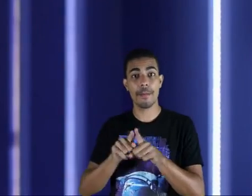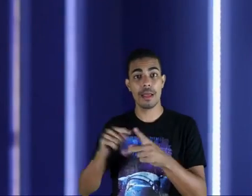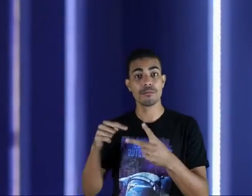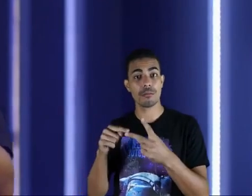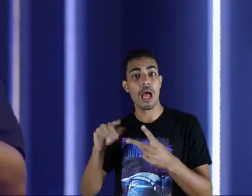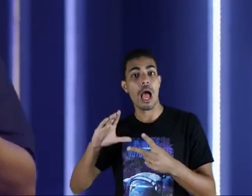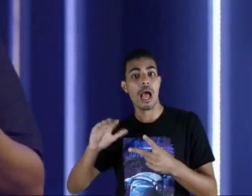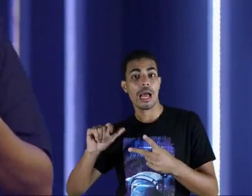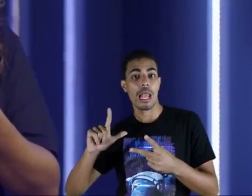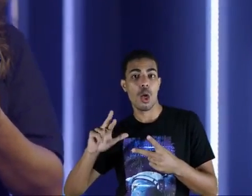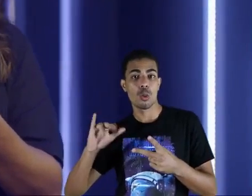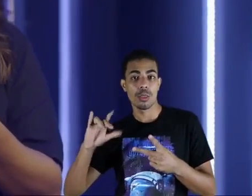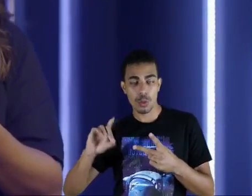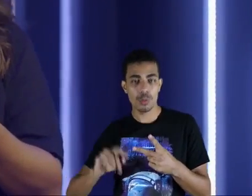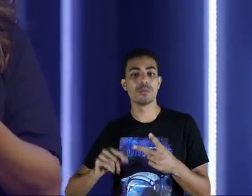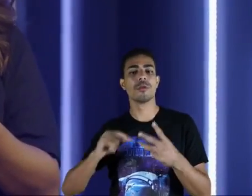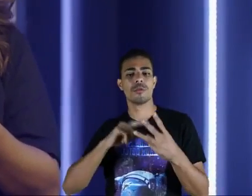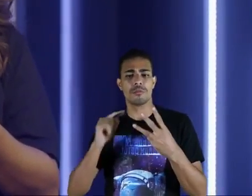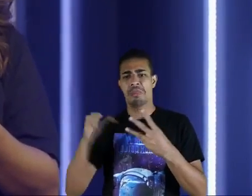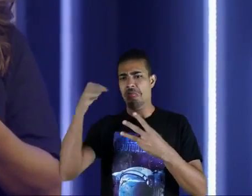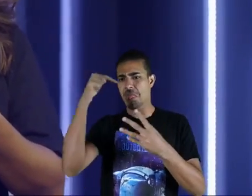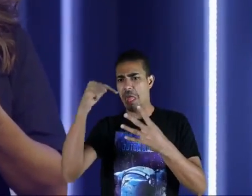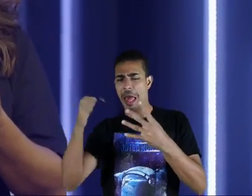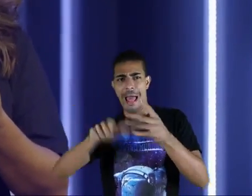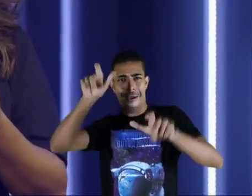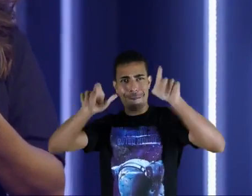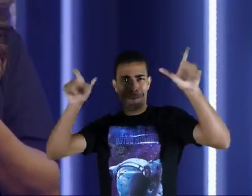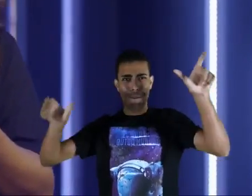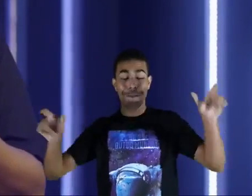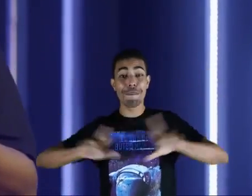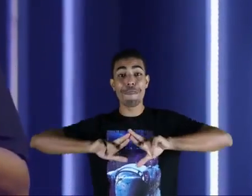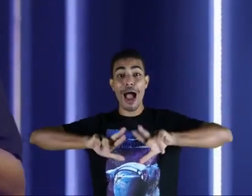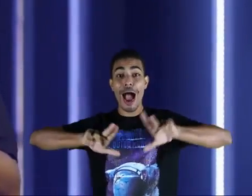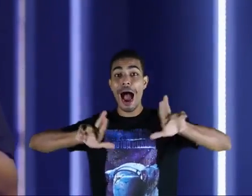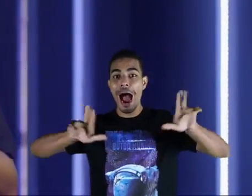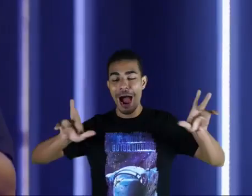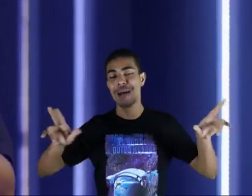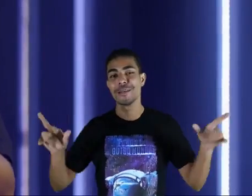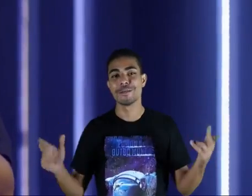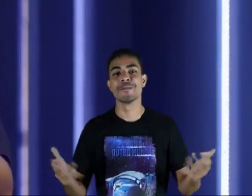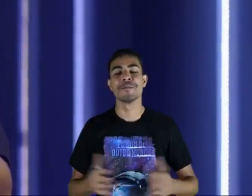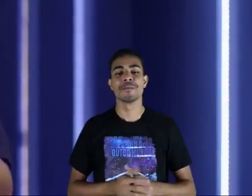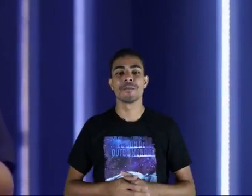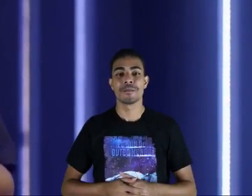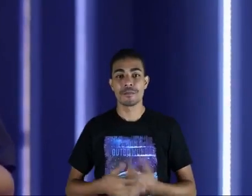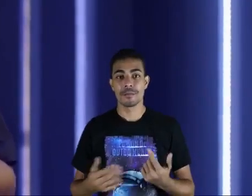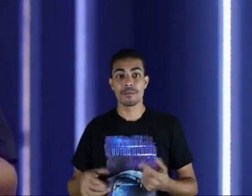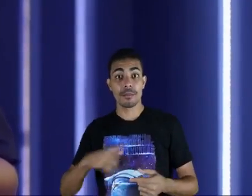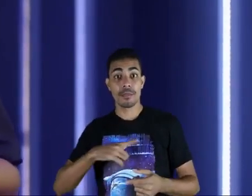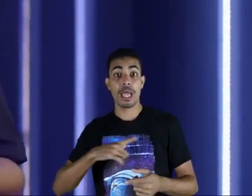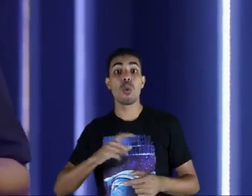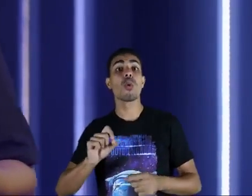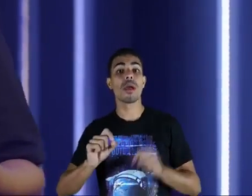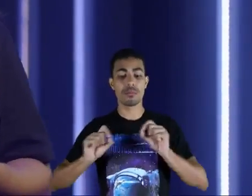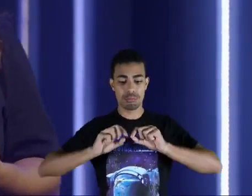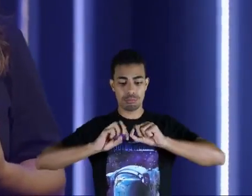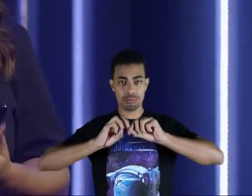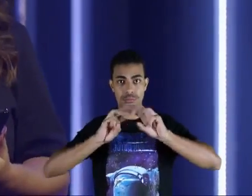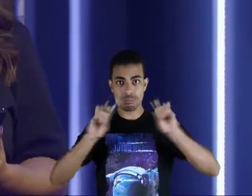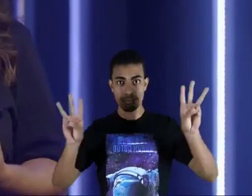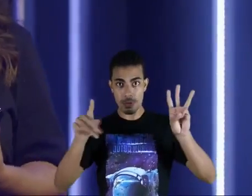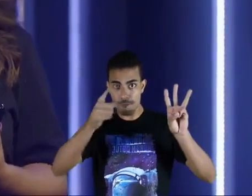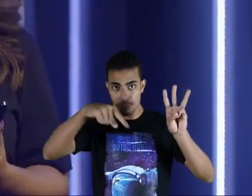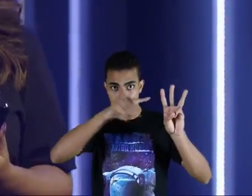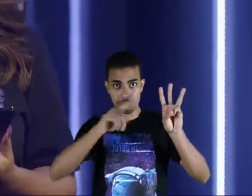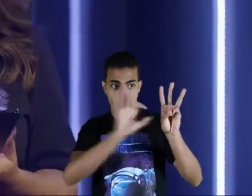chegou por aqui, a Elânia Teixeira. Olha só, vou falar para você então aqui, ó, o site para você entrar e